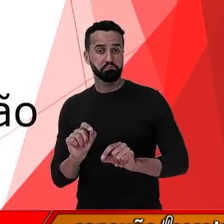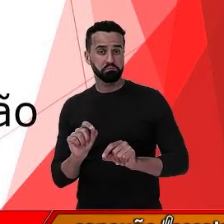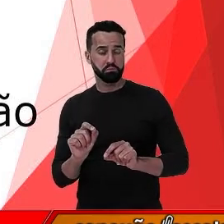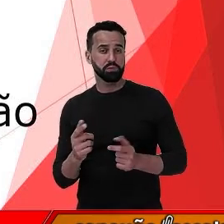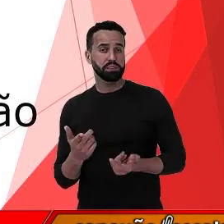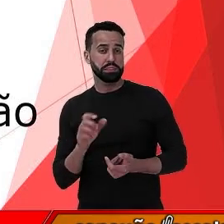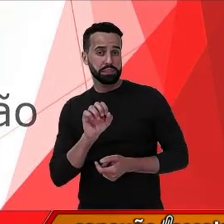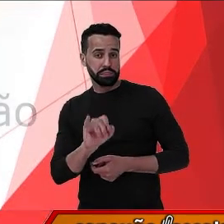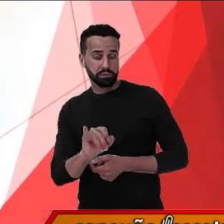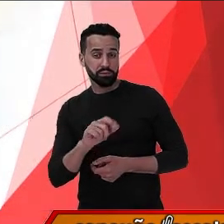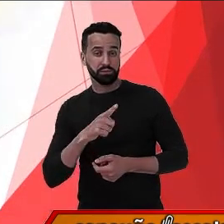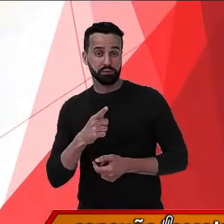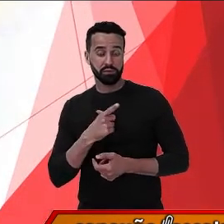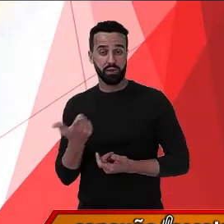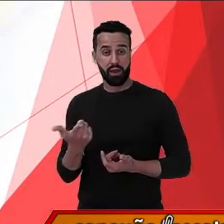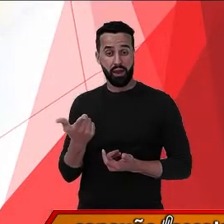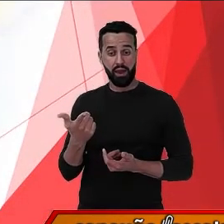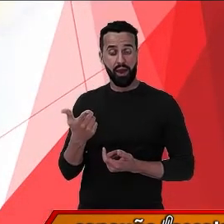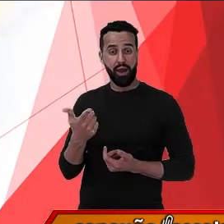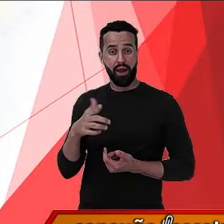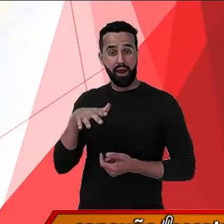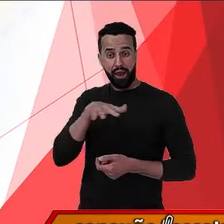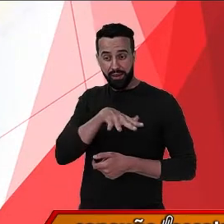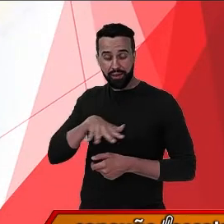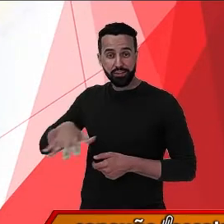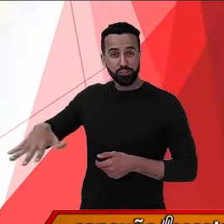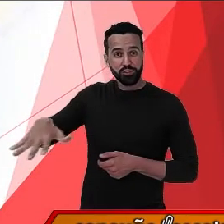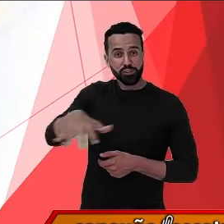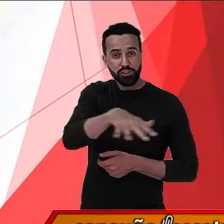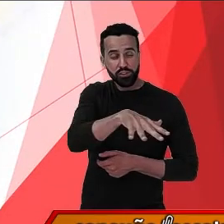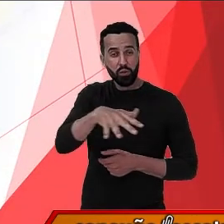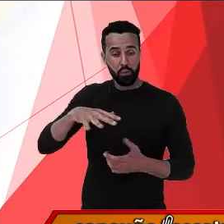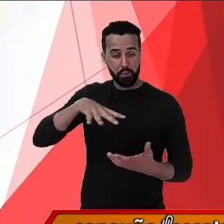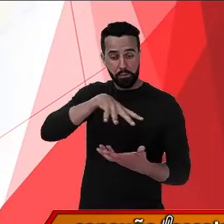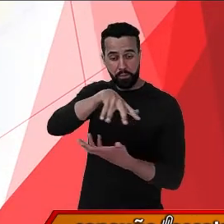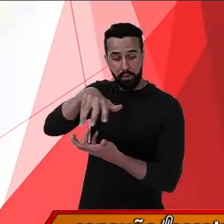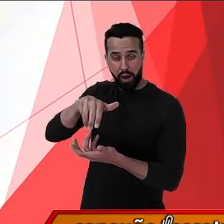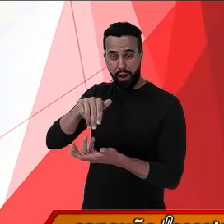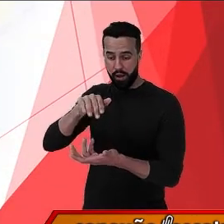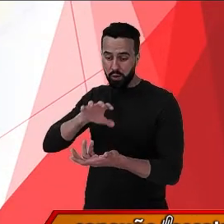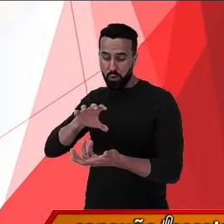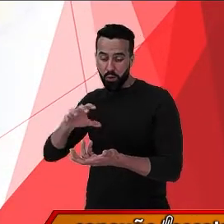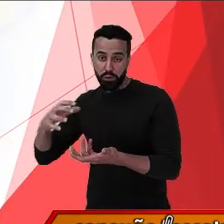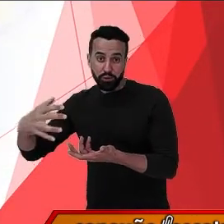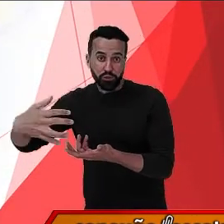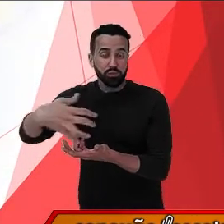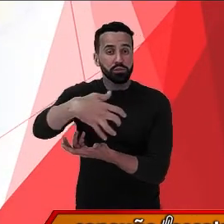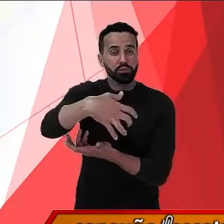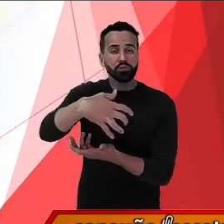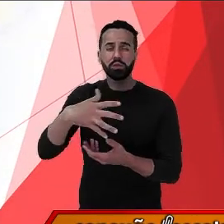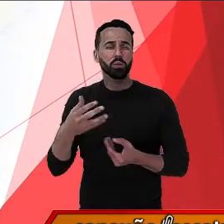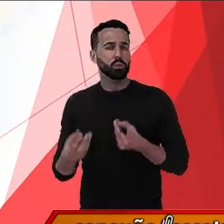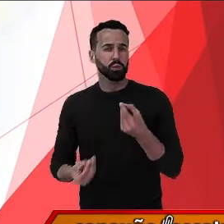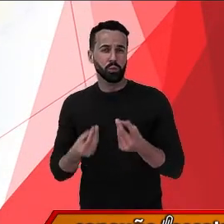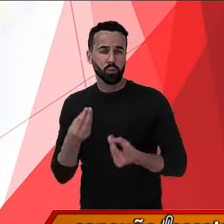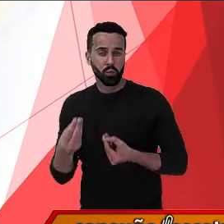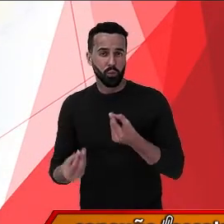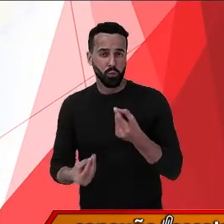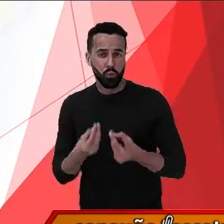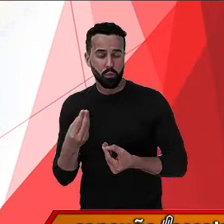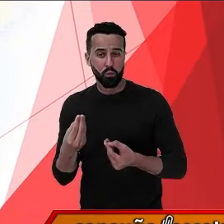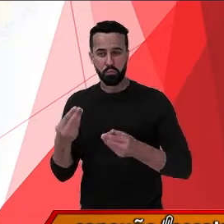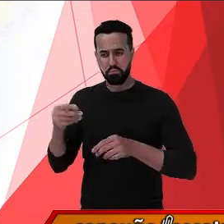o critério de regionalização das massas continentais, de acordo com a relação